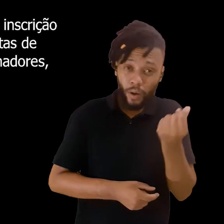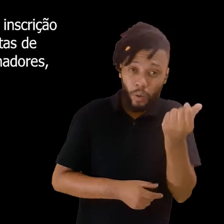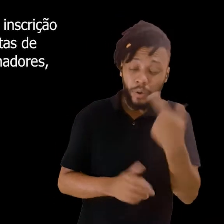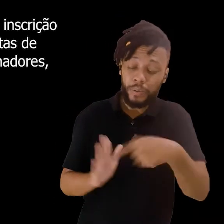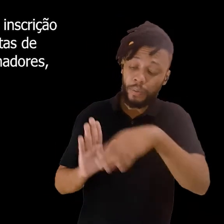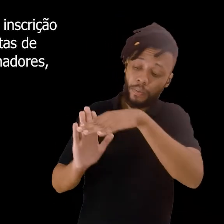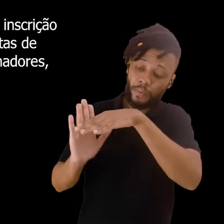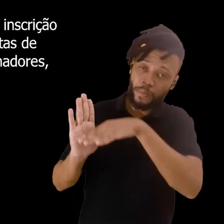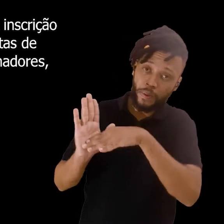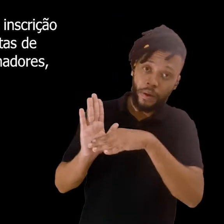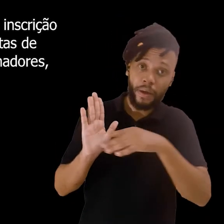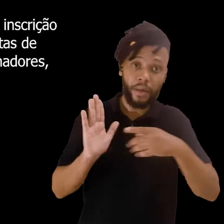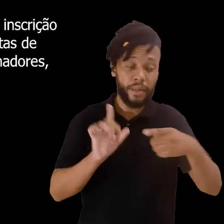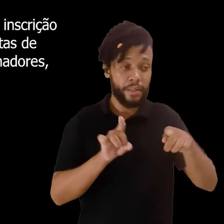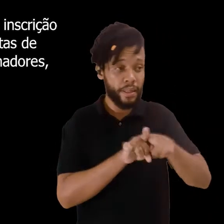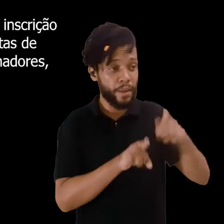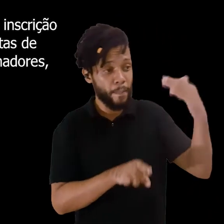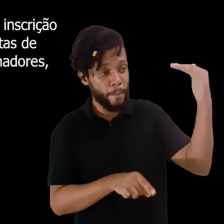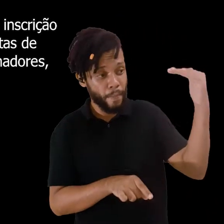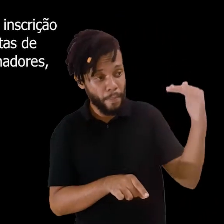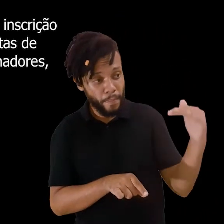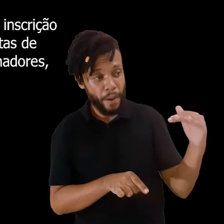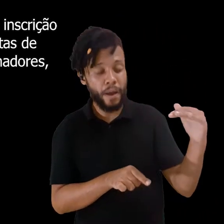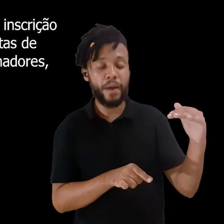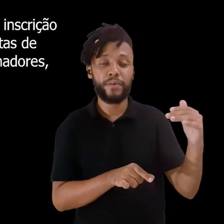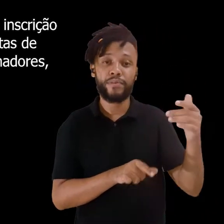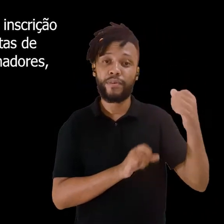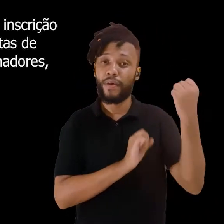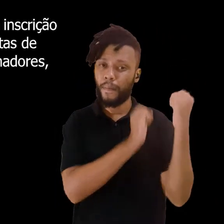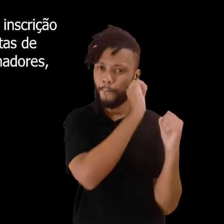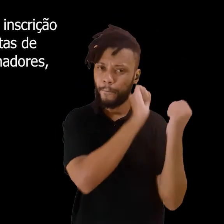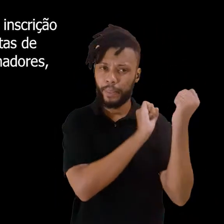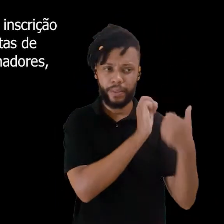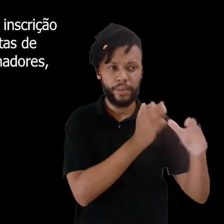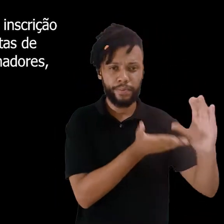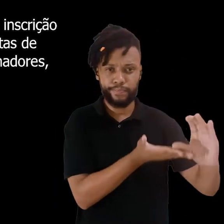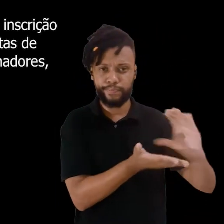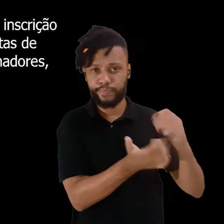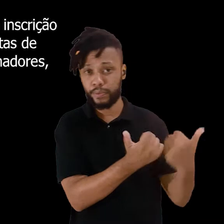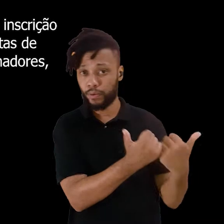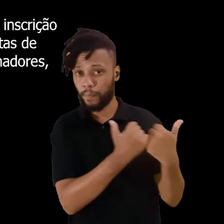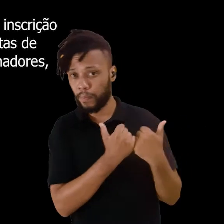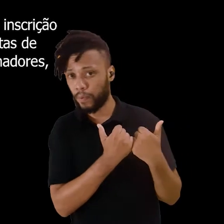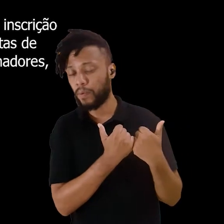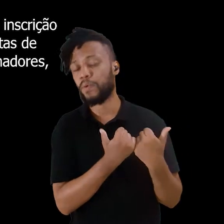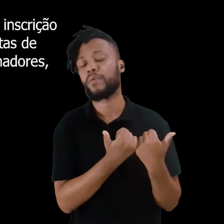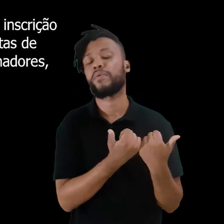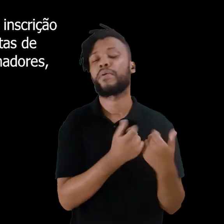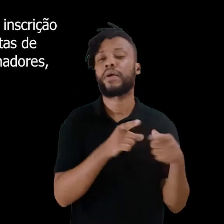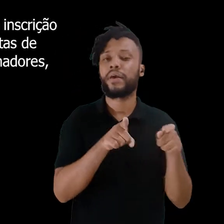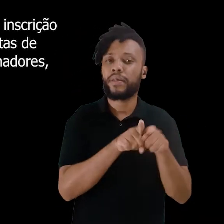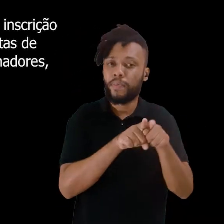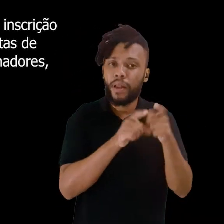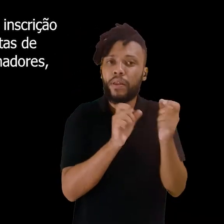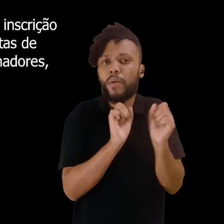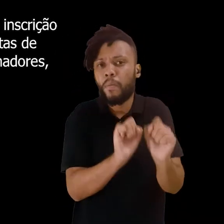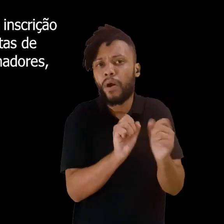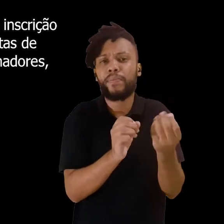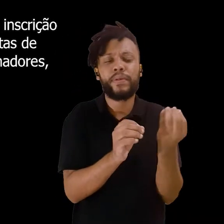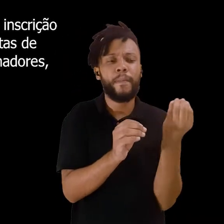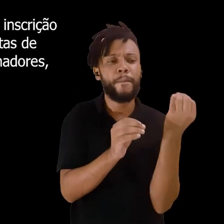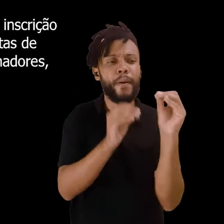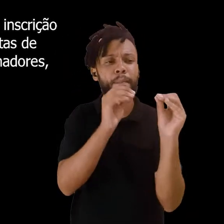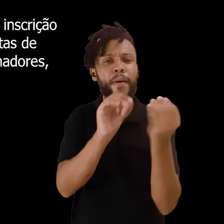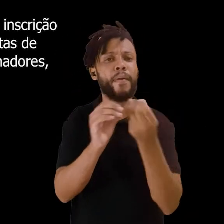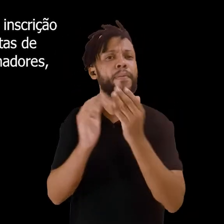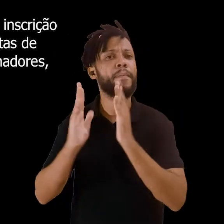também as listas de patrocinadores e toda a legislação vigente. Ainda eles dão uma folga de botar um passo a passo